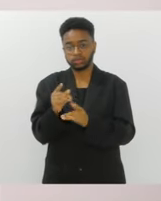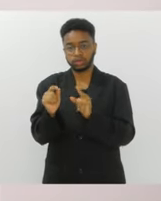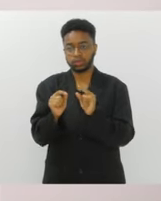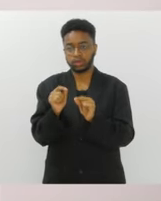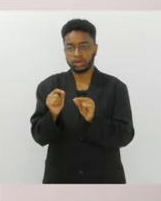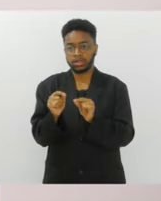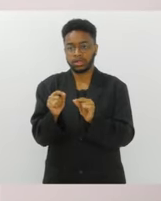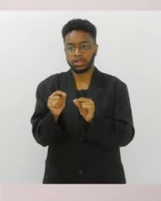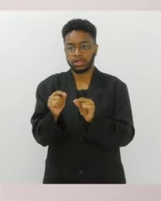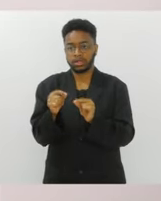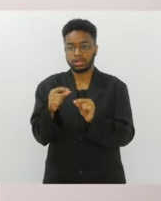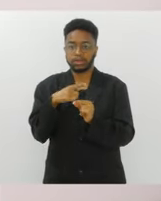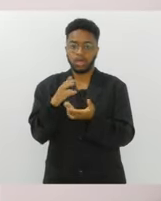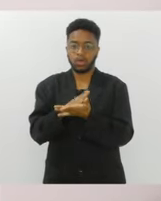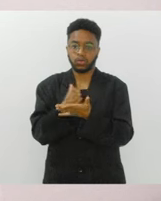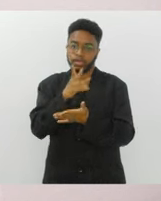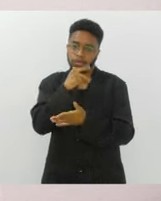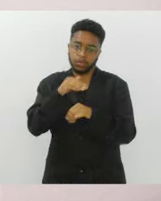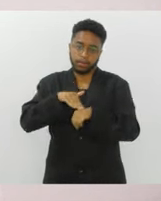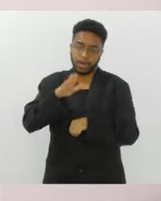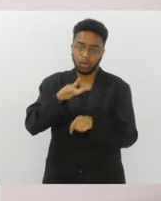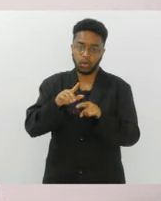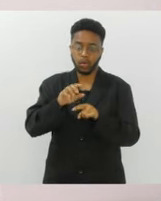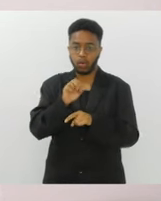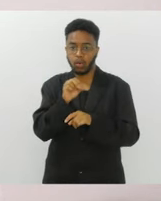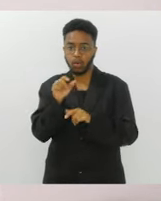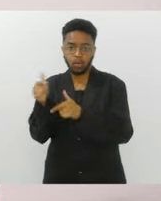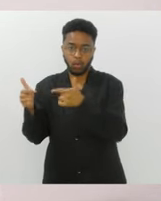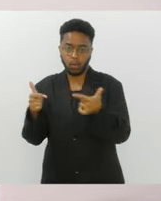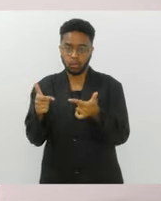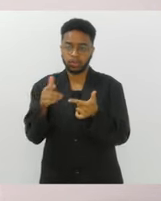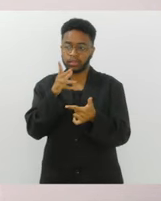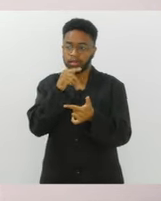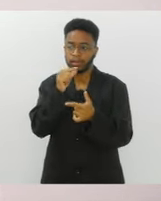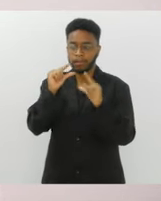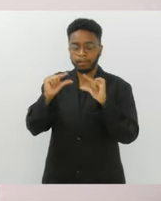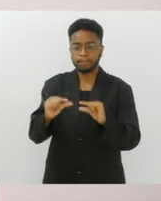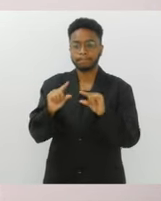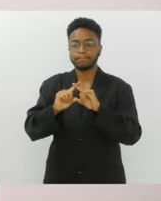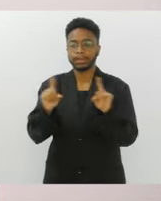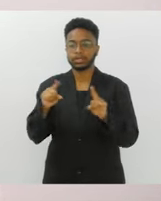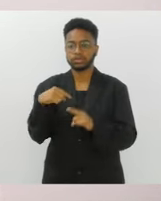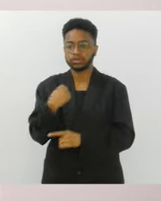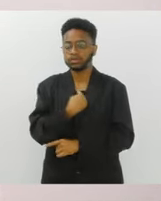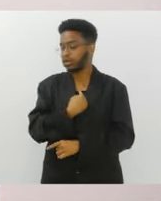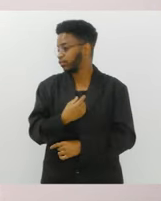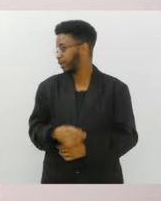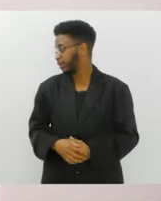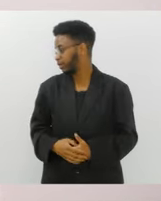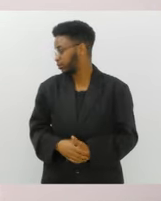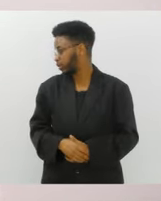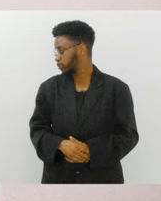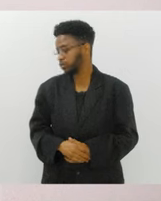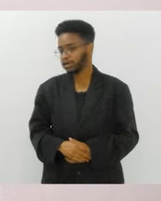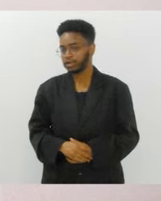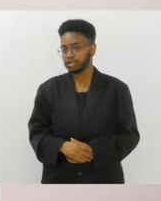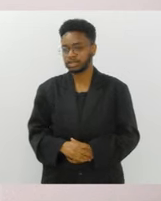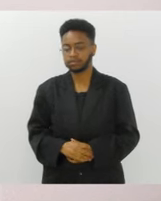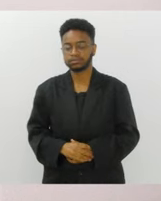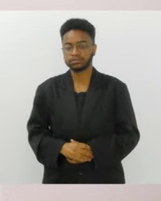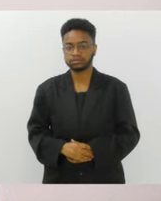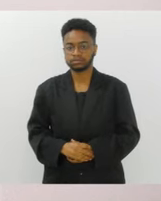umas que levam mais tempo, outras que levariam menos tempo, como a gente está dizendo. Mas acho que hoje não há algo concreto, não há algo fechado. Bom,